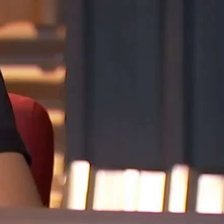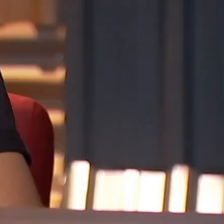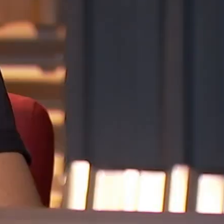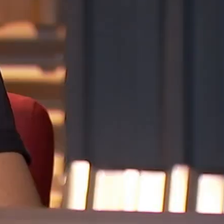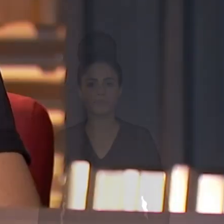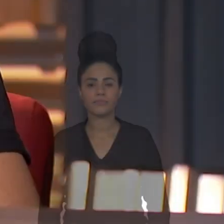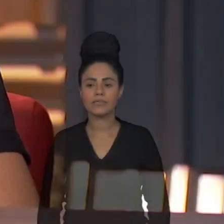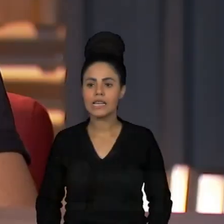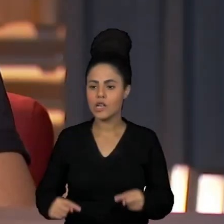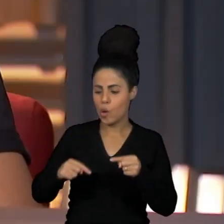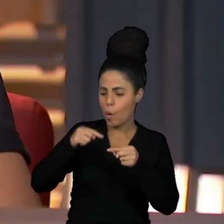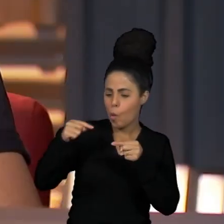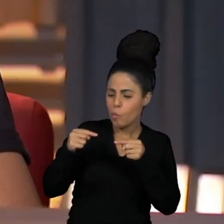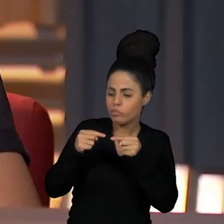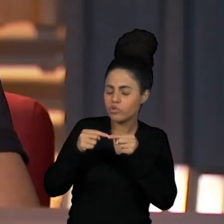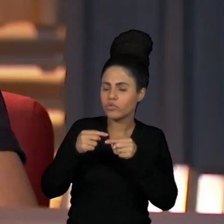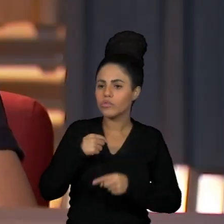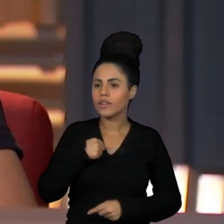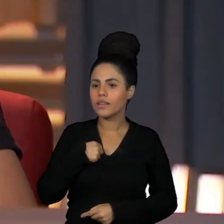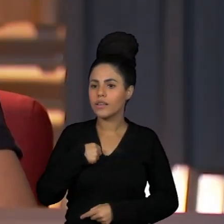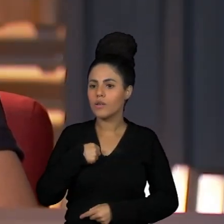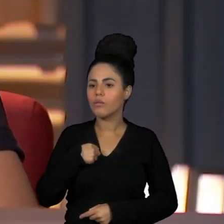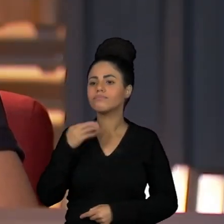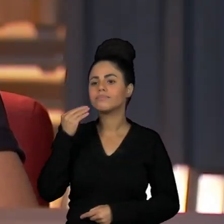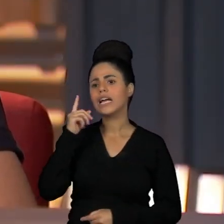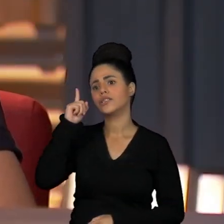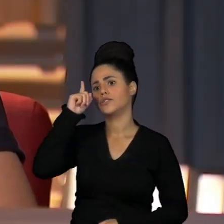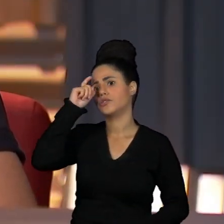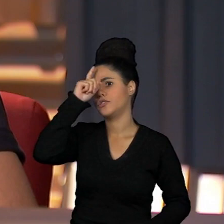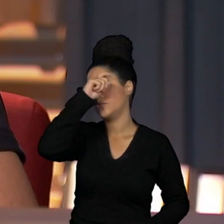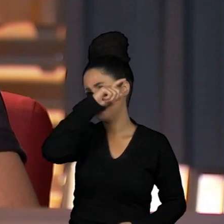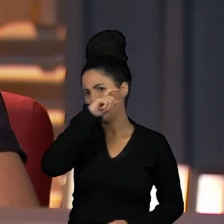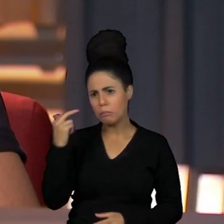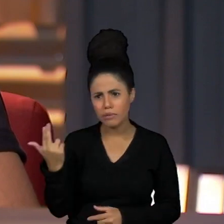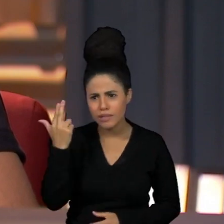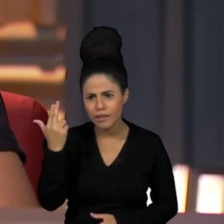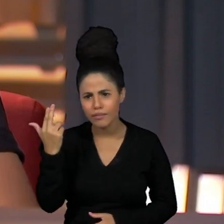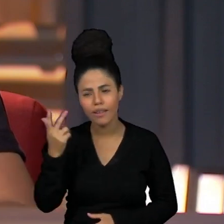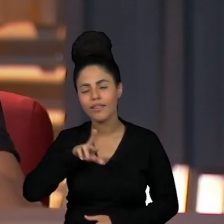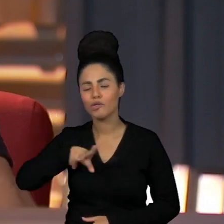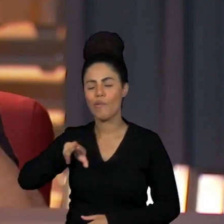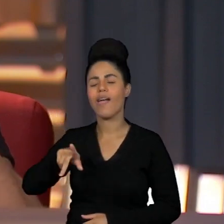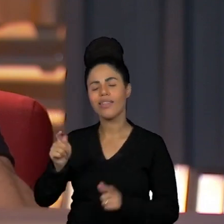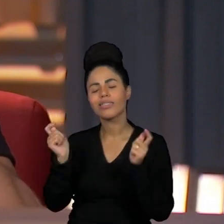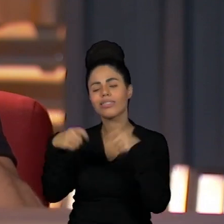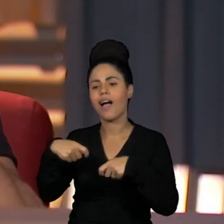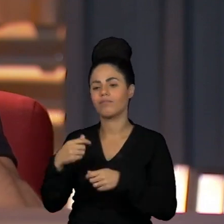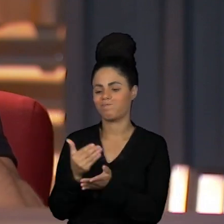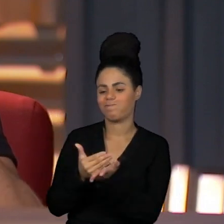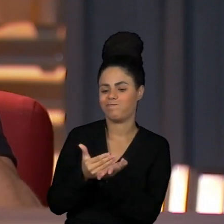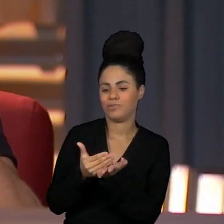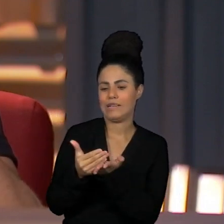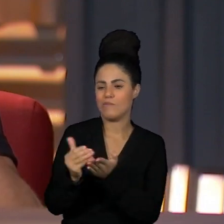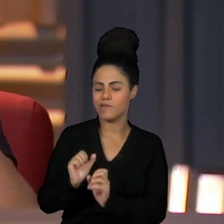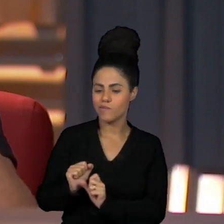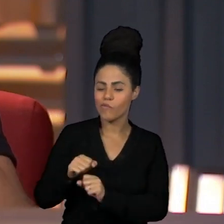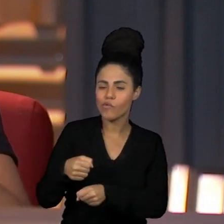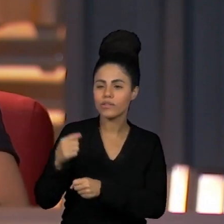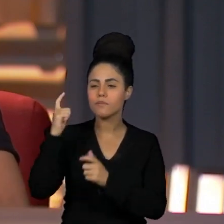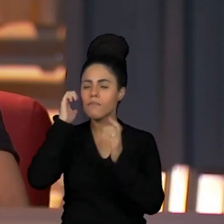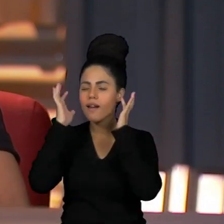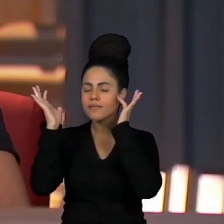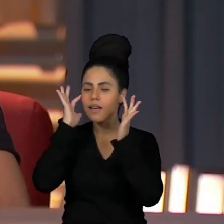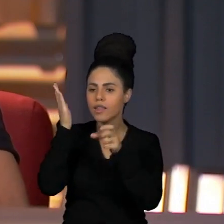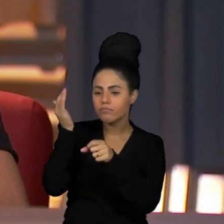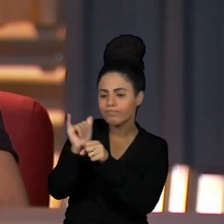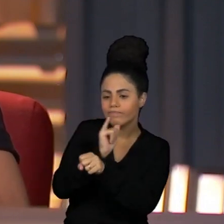É uma meta que eu julgo difícil, mas não julgo impossível. Sim. Eu acho que aí tudo começa como que você vai pensar em relação